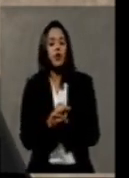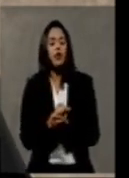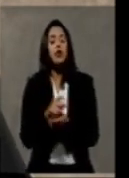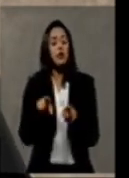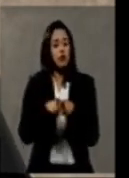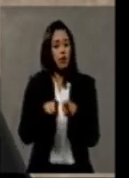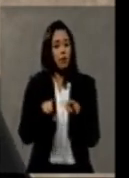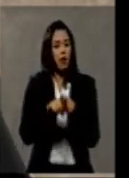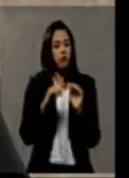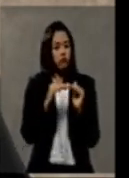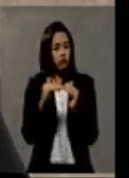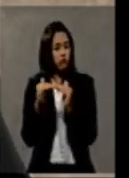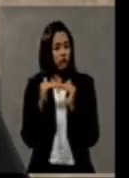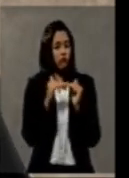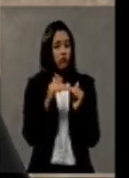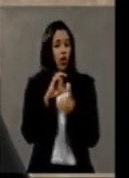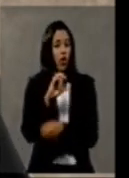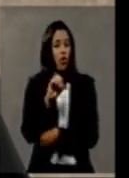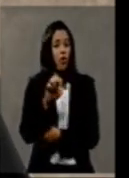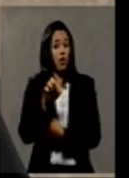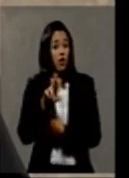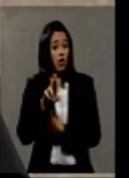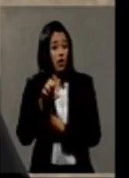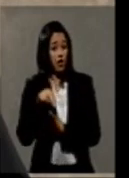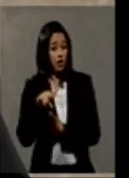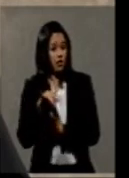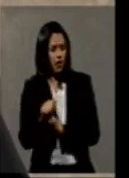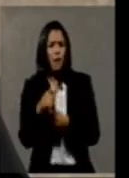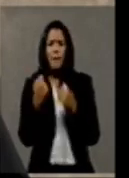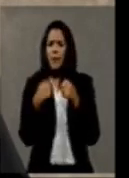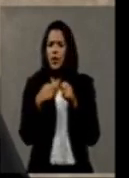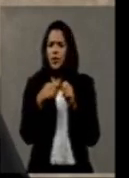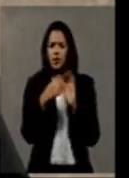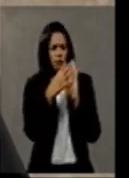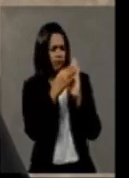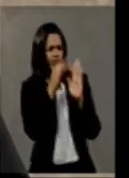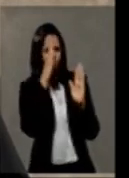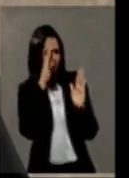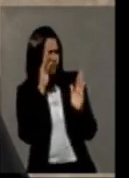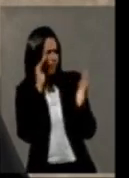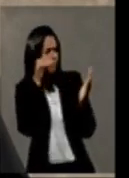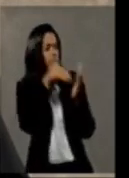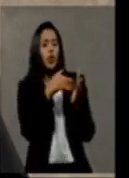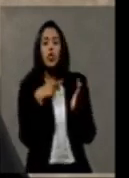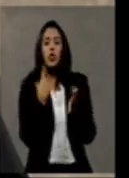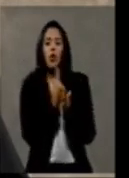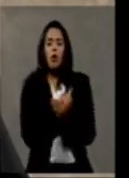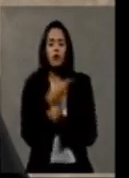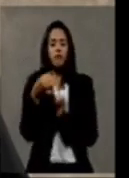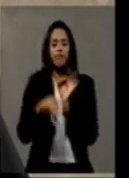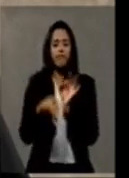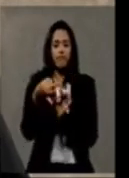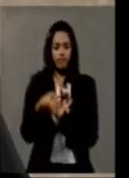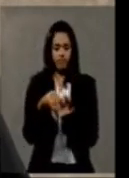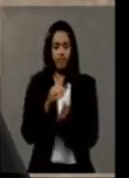ea coerência devem ser notes permanentes de todos nós magistrados